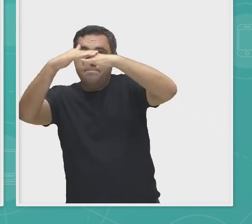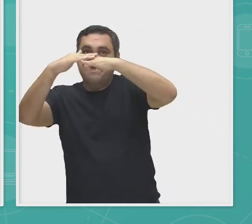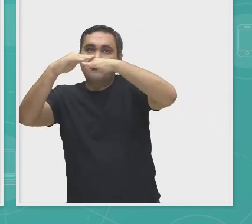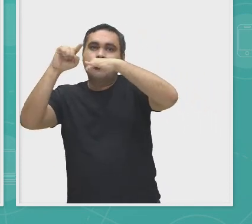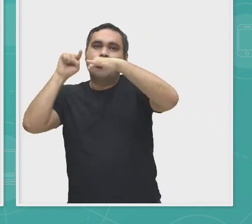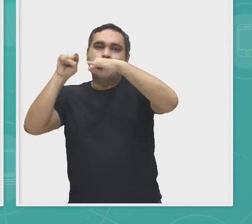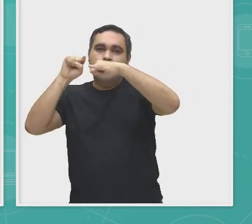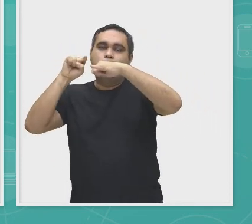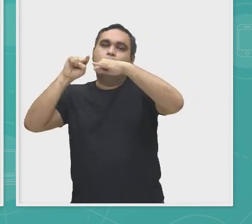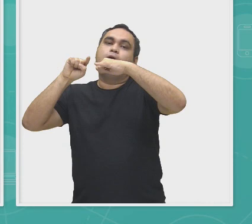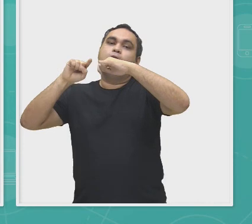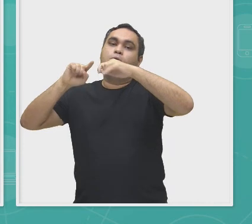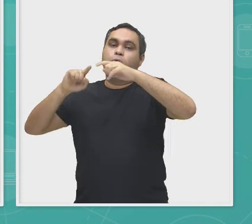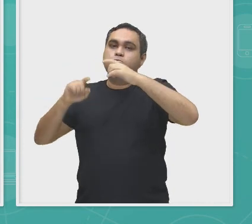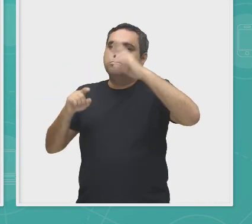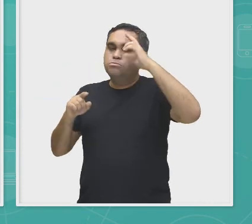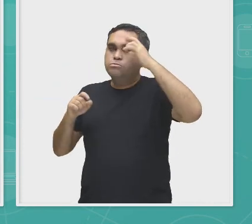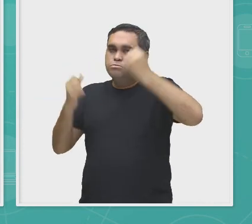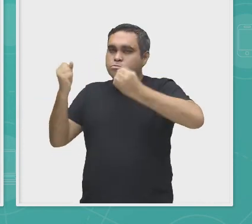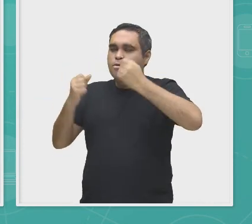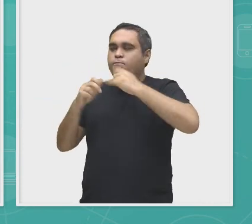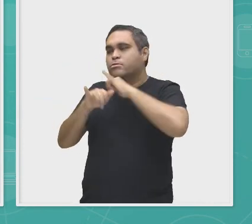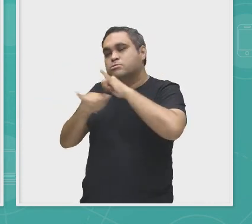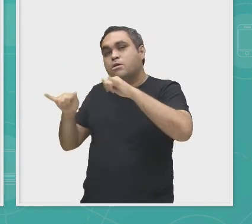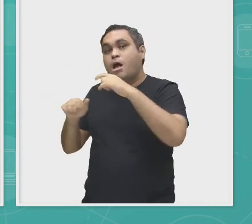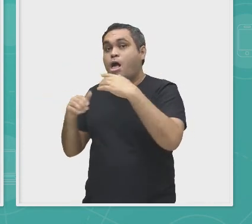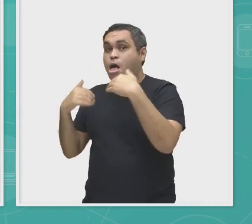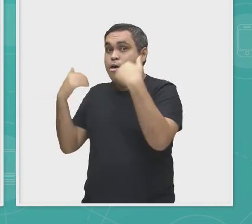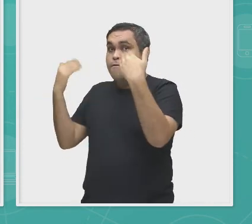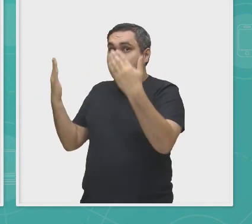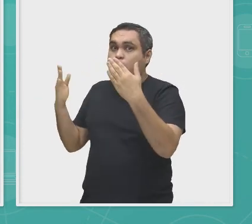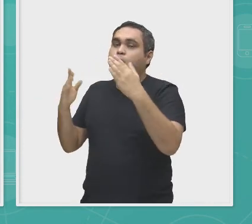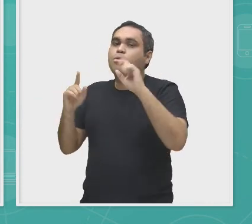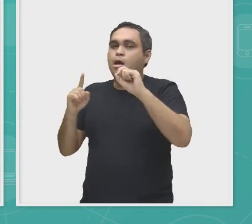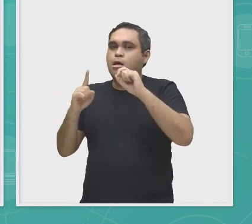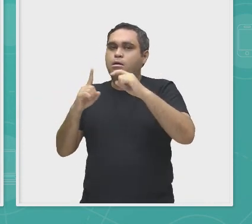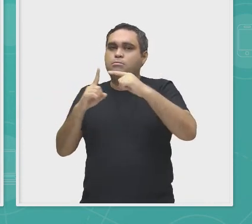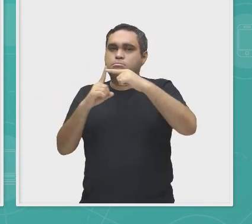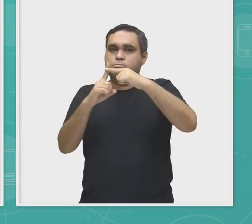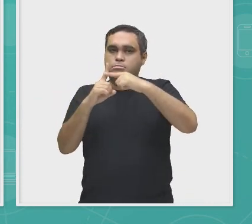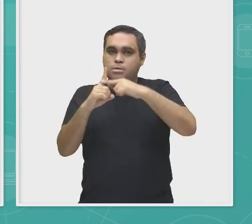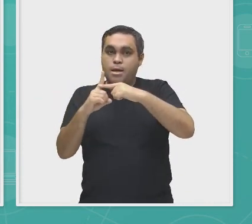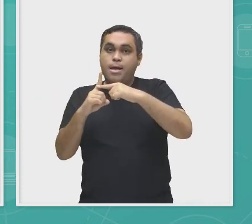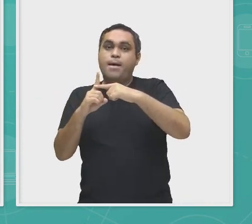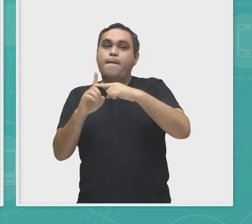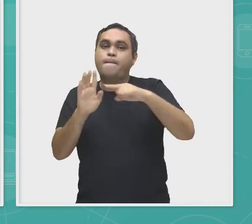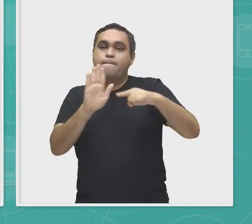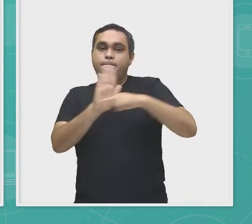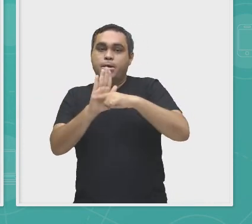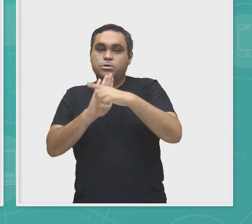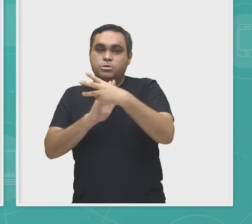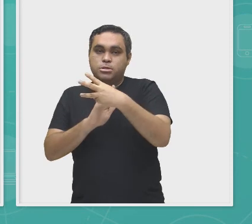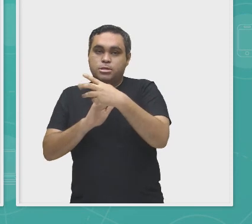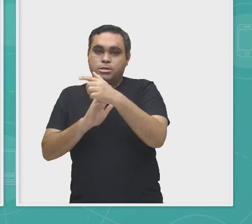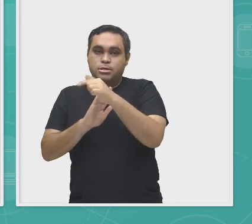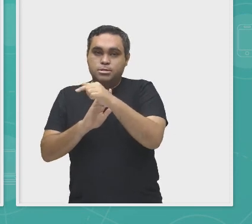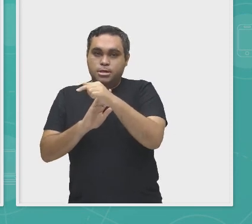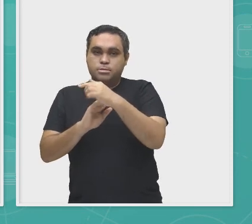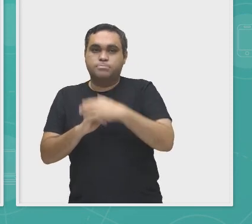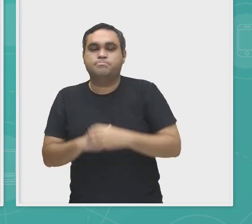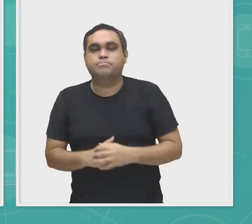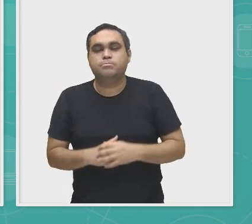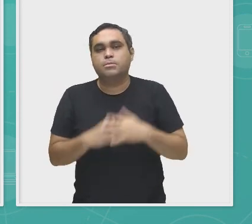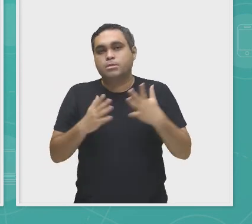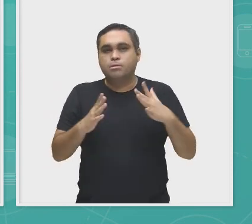o piloto avisou que a temperatura externa era de menos 37 graus. Da decolagem até o momento em que foi atingida